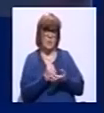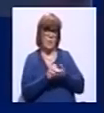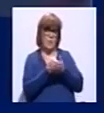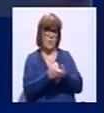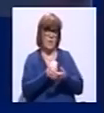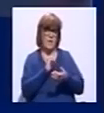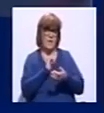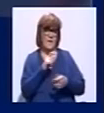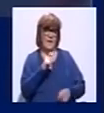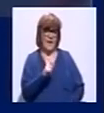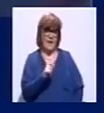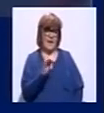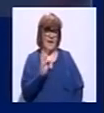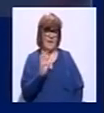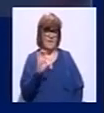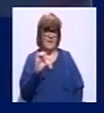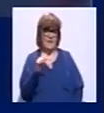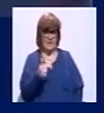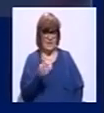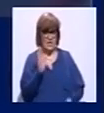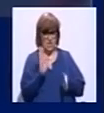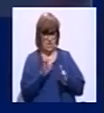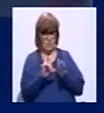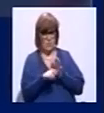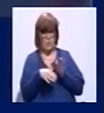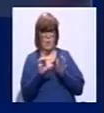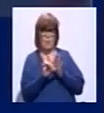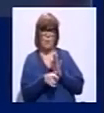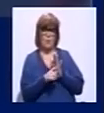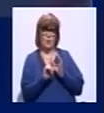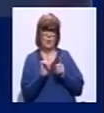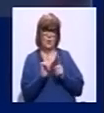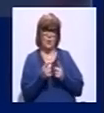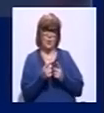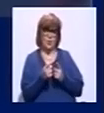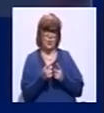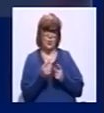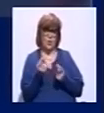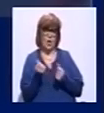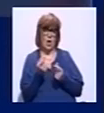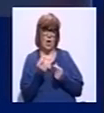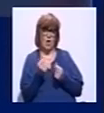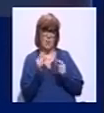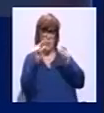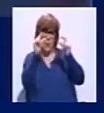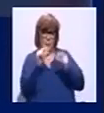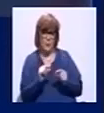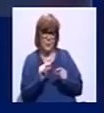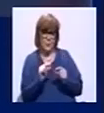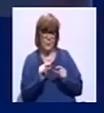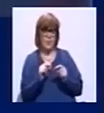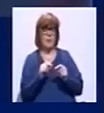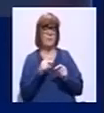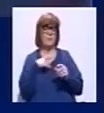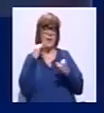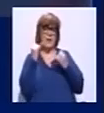da fct para desenvolvimento dos projetos mas ele é um projeto muito curto e com o orçamento bastante reduzido então a ideia é